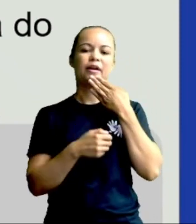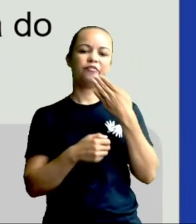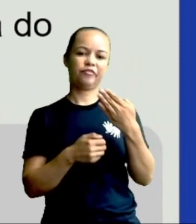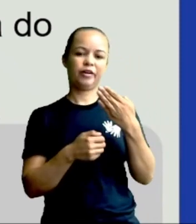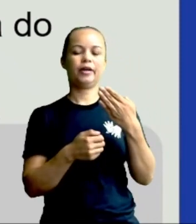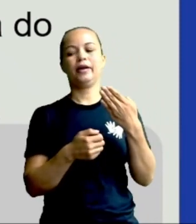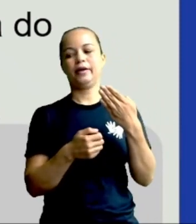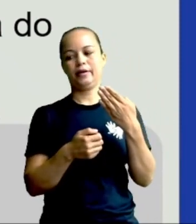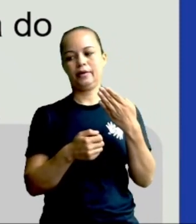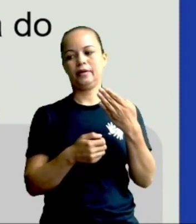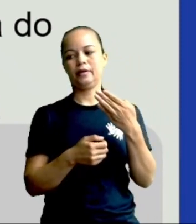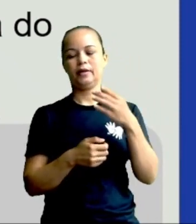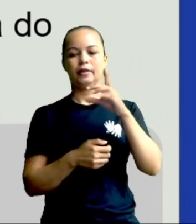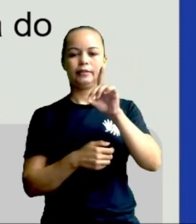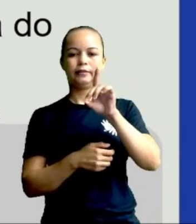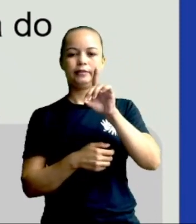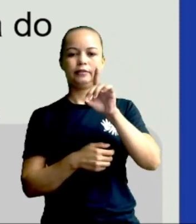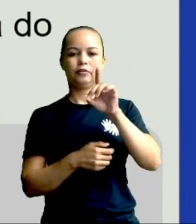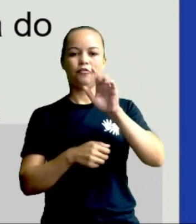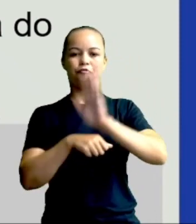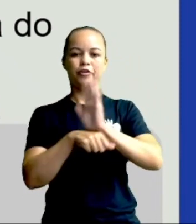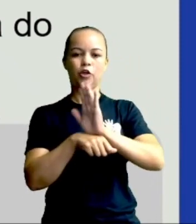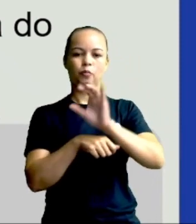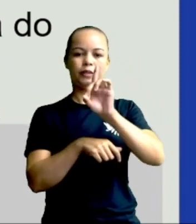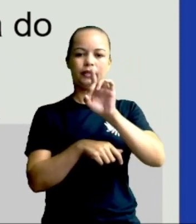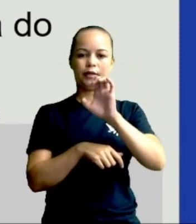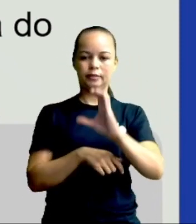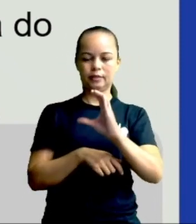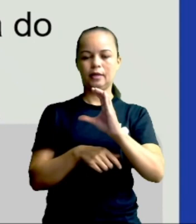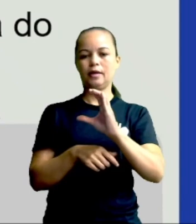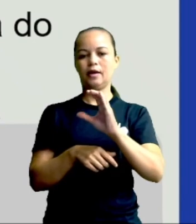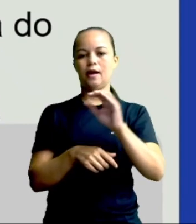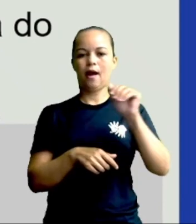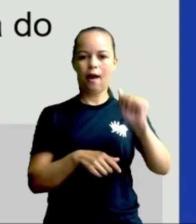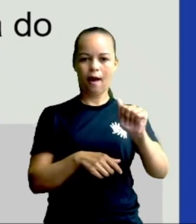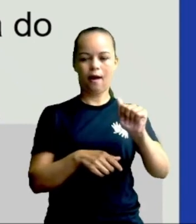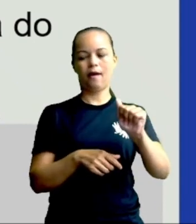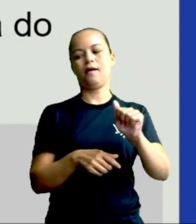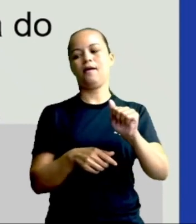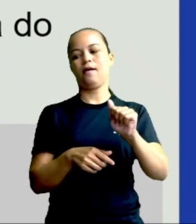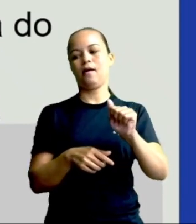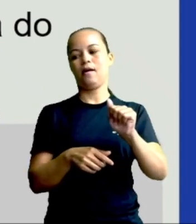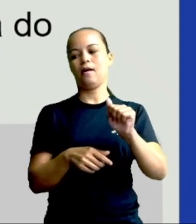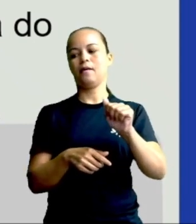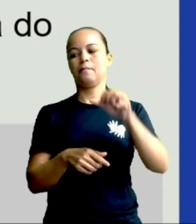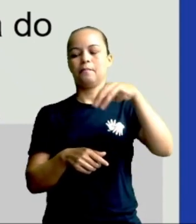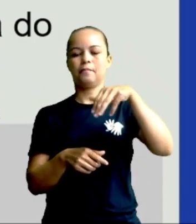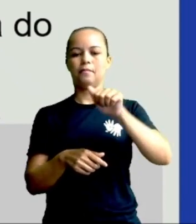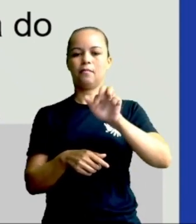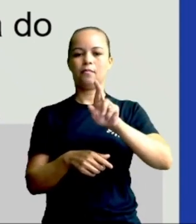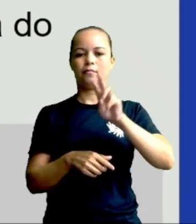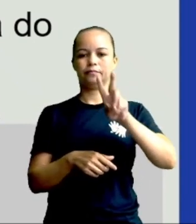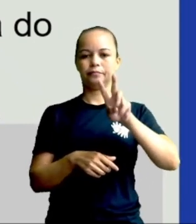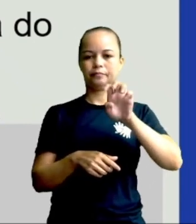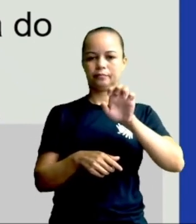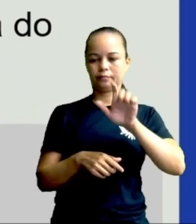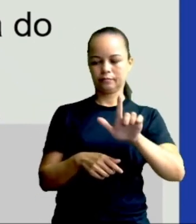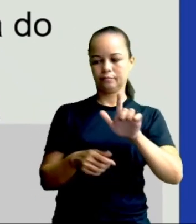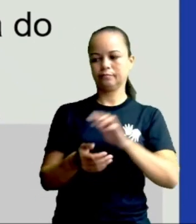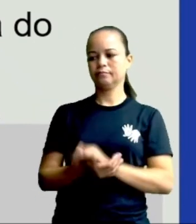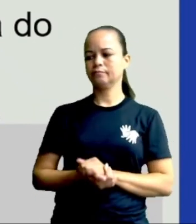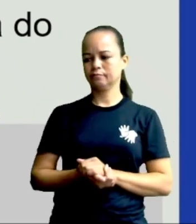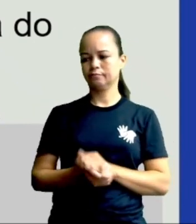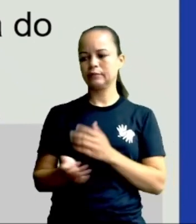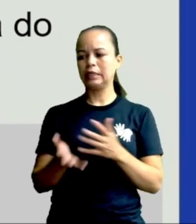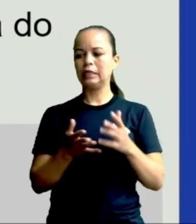e a filmes da Marvel Então vamos lá questão seis no título acima a regência do verbo